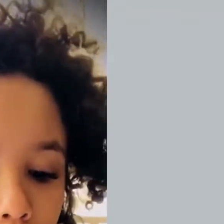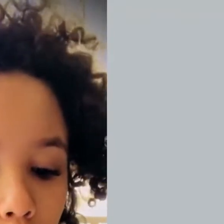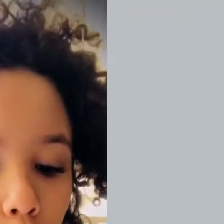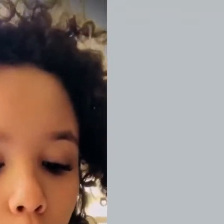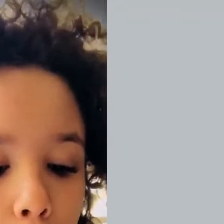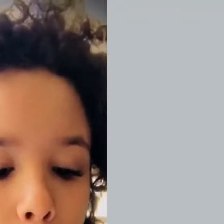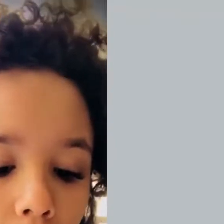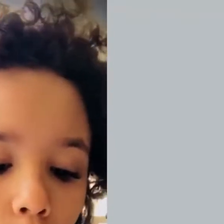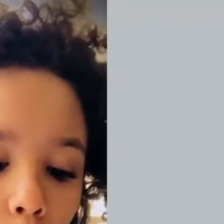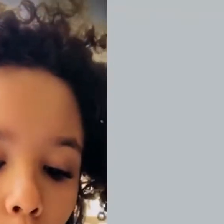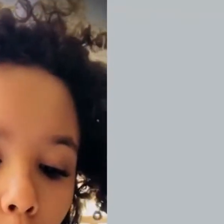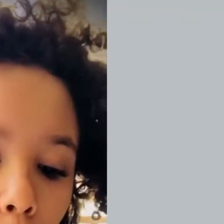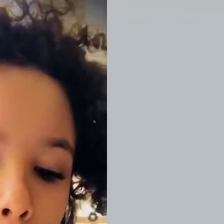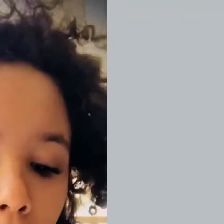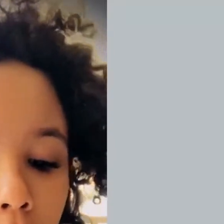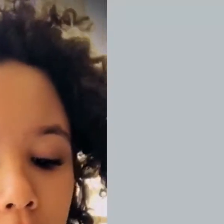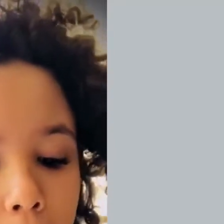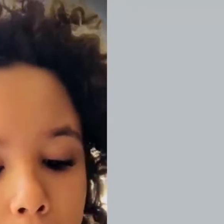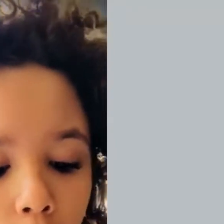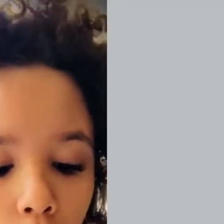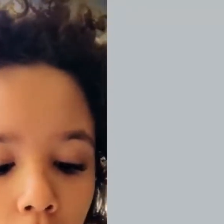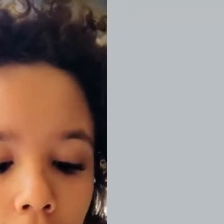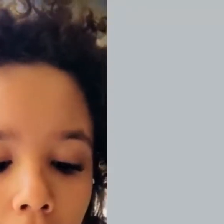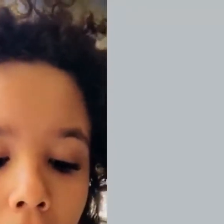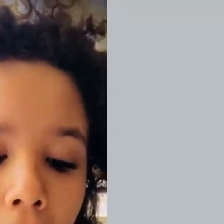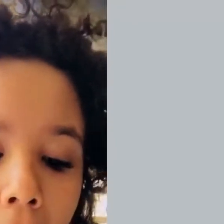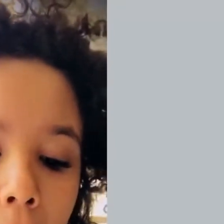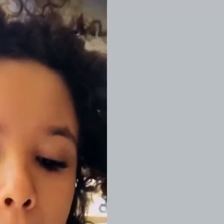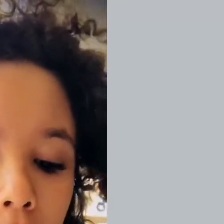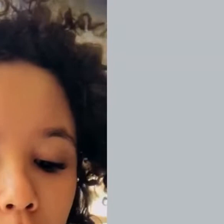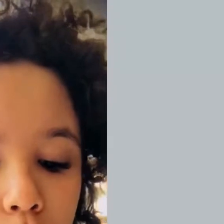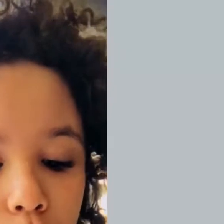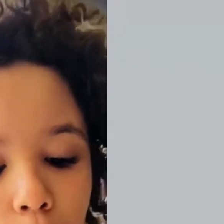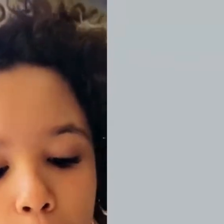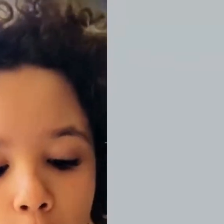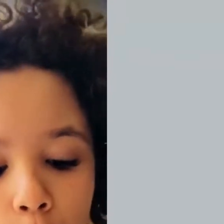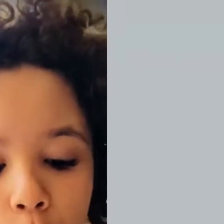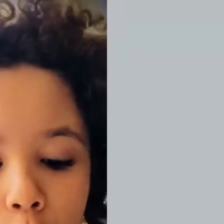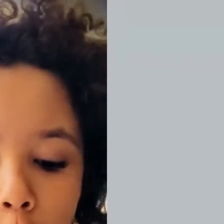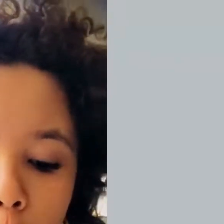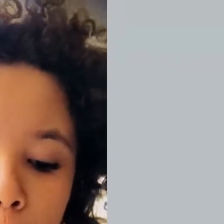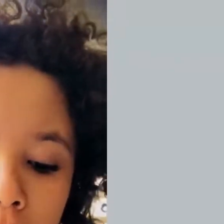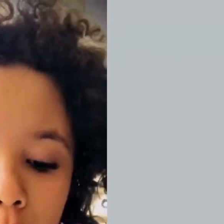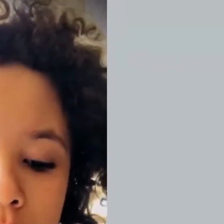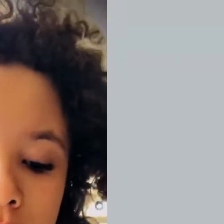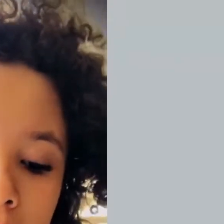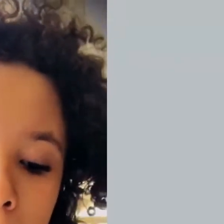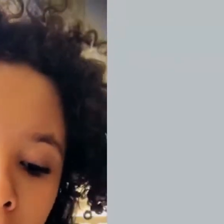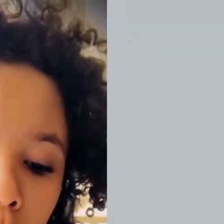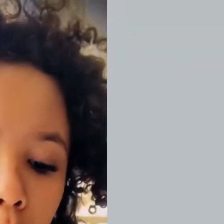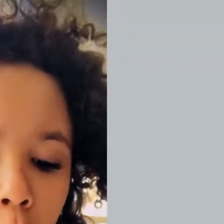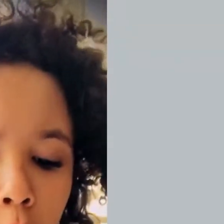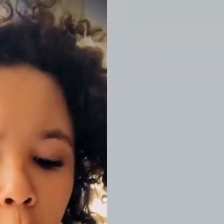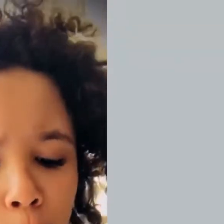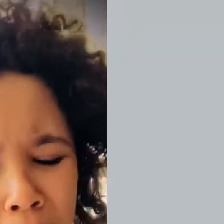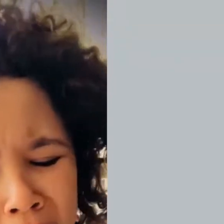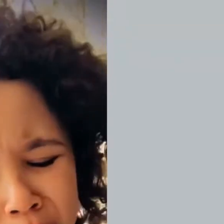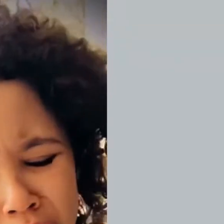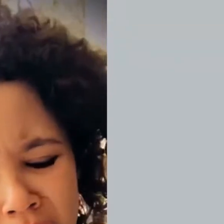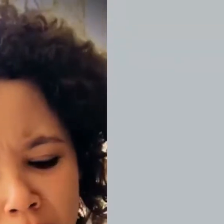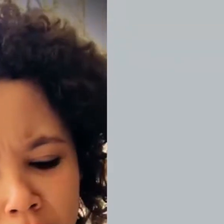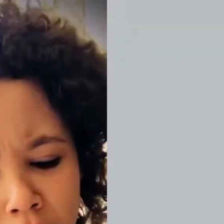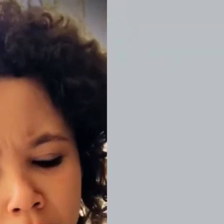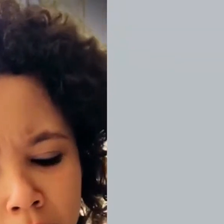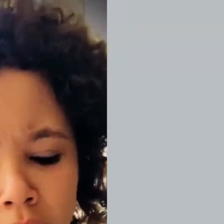O chão, o grão no chão, o pão e a mão no